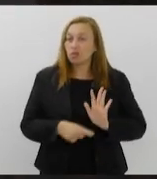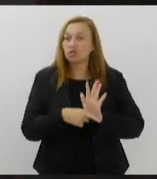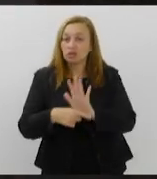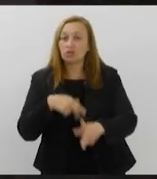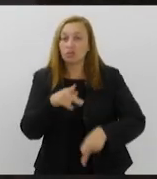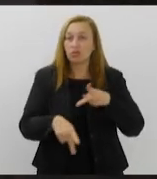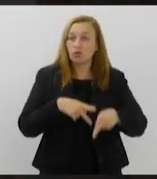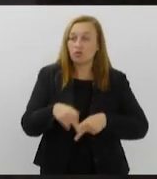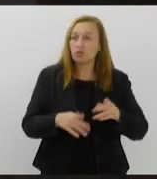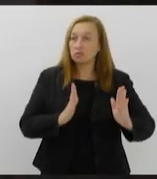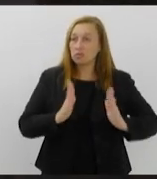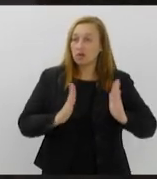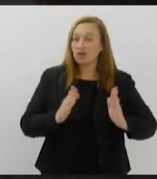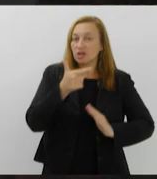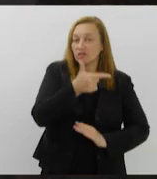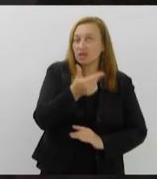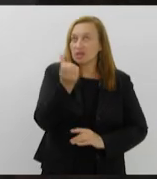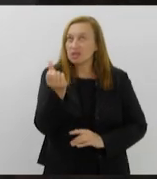população. Prazo